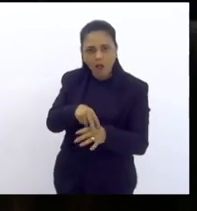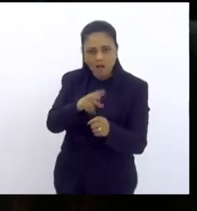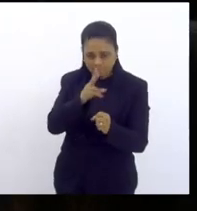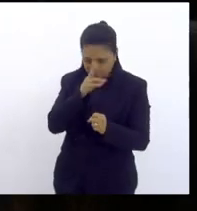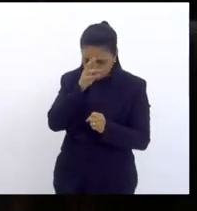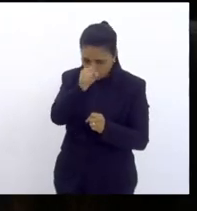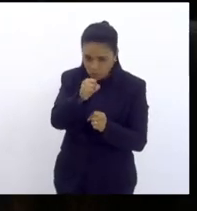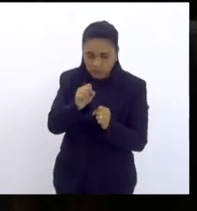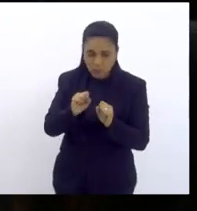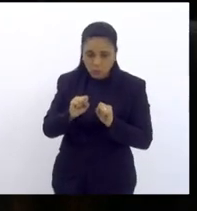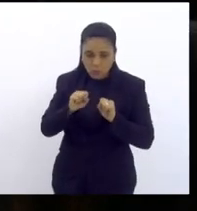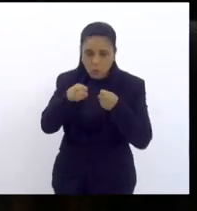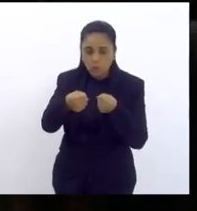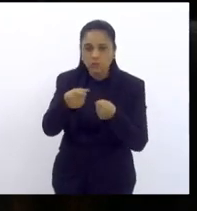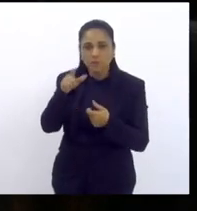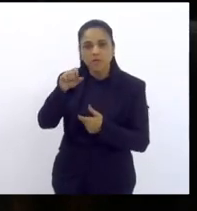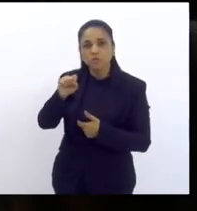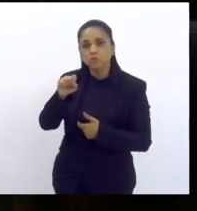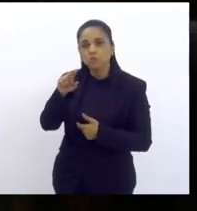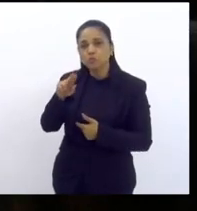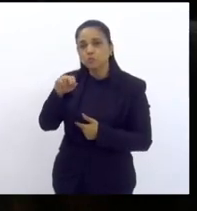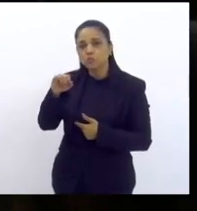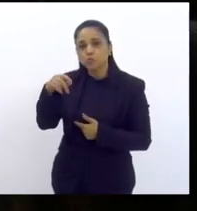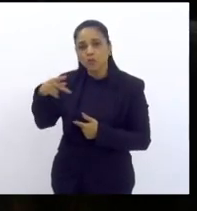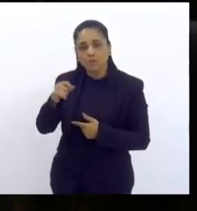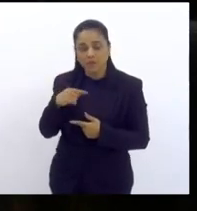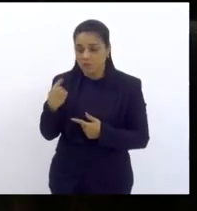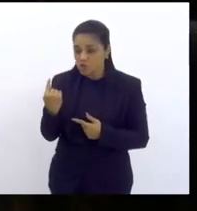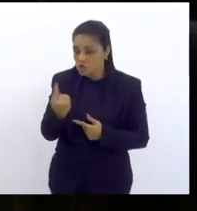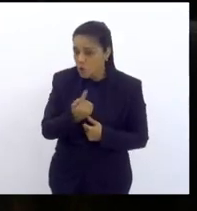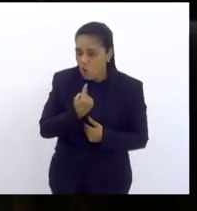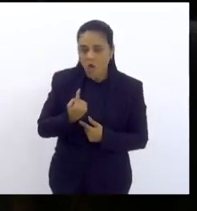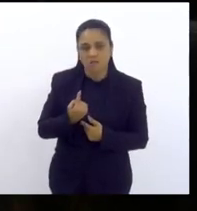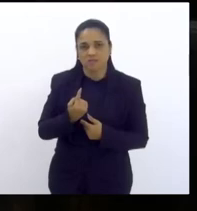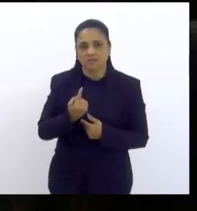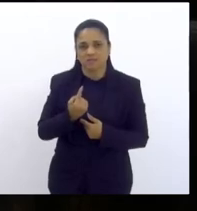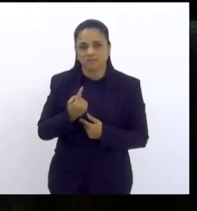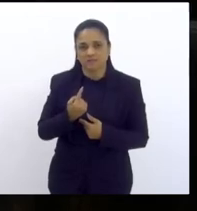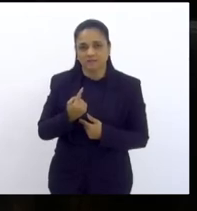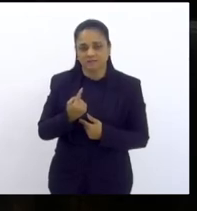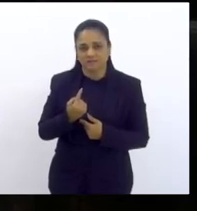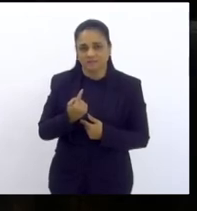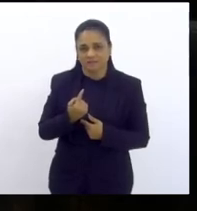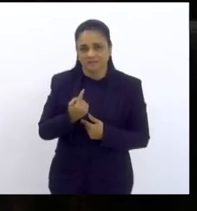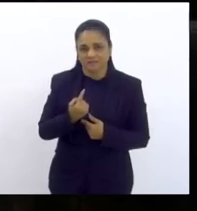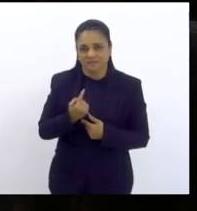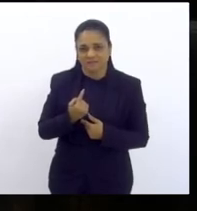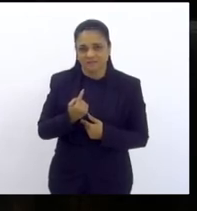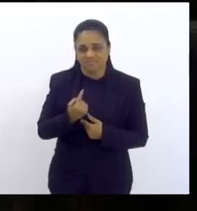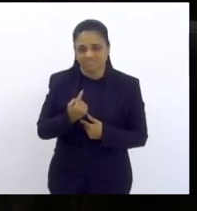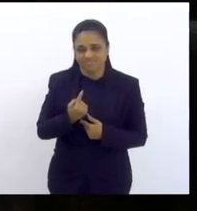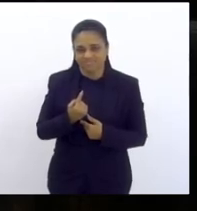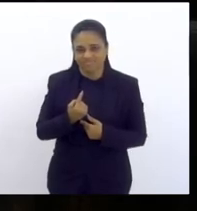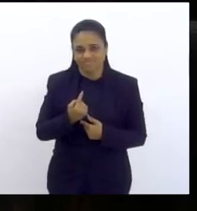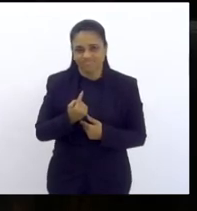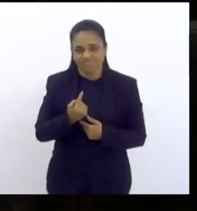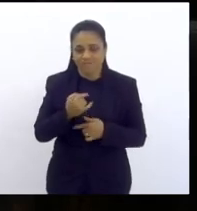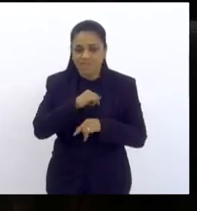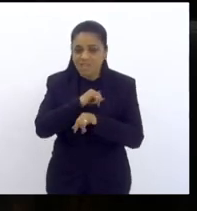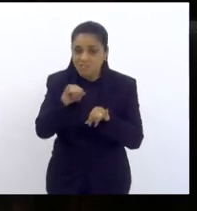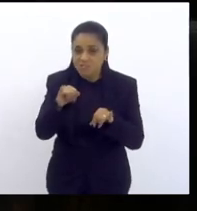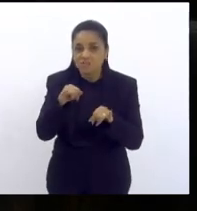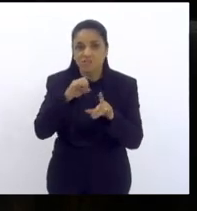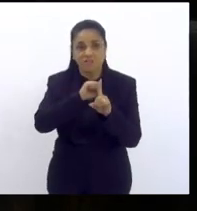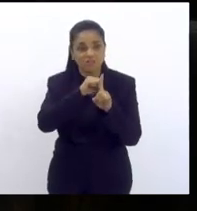sua irmã porque a suipa ela é Nossa eu costumo falar primeiros funcionários é de vocês e para a sociedade